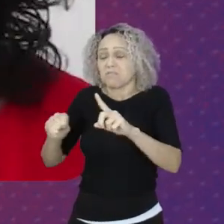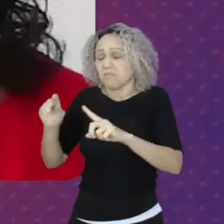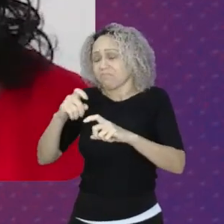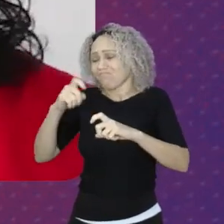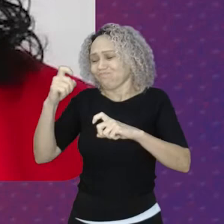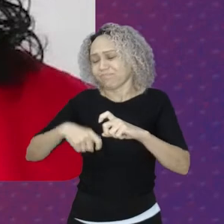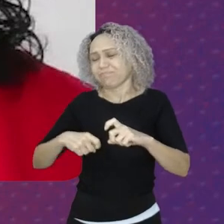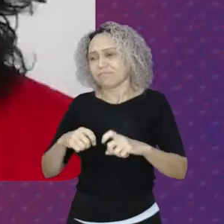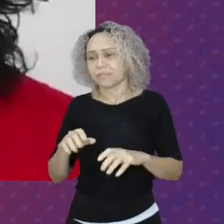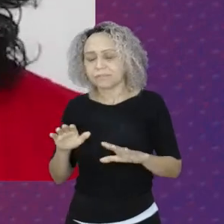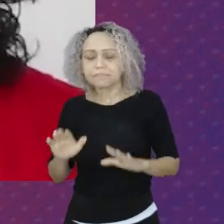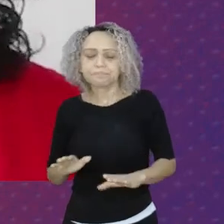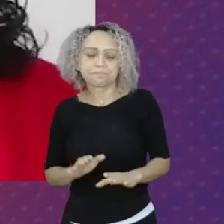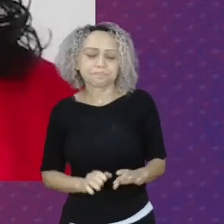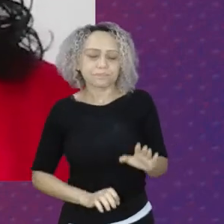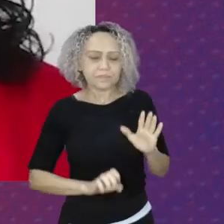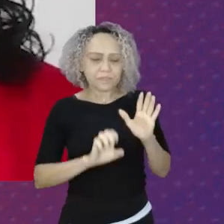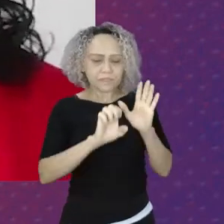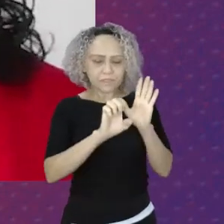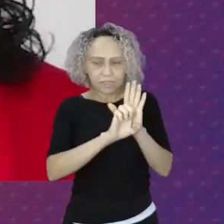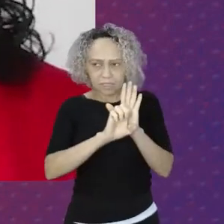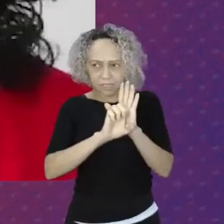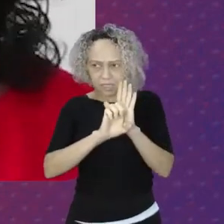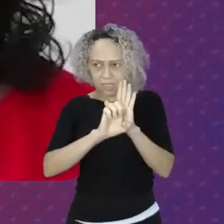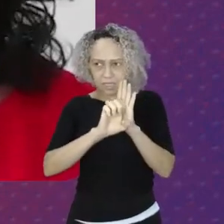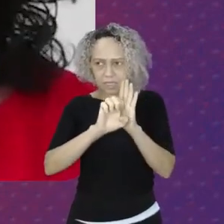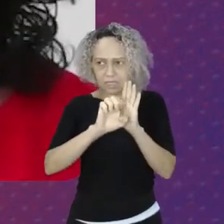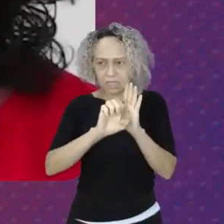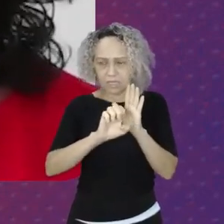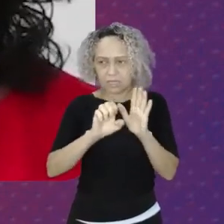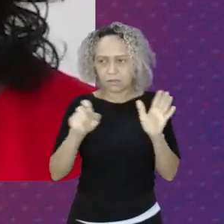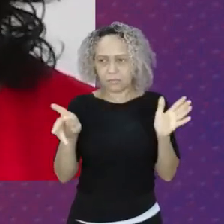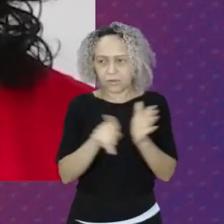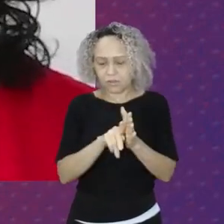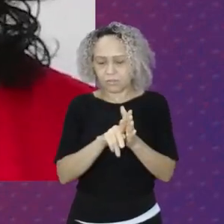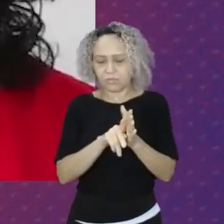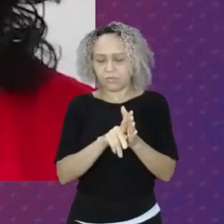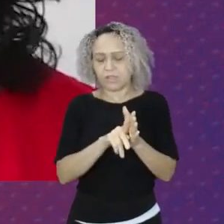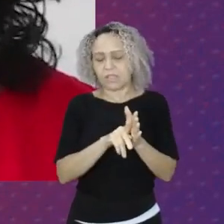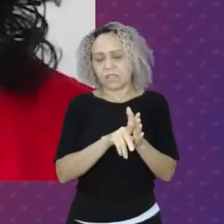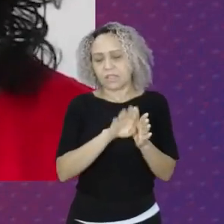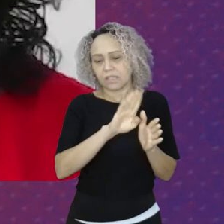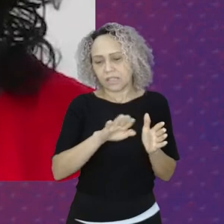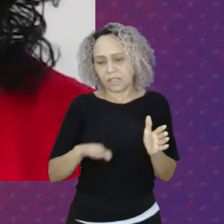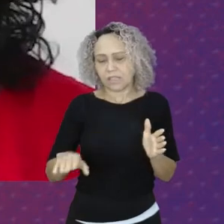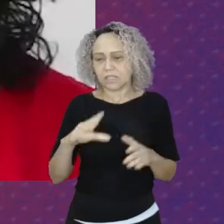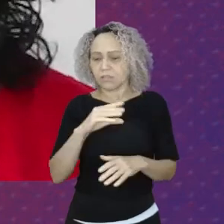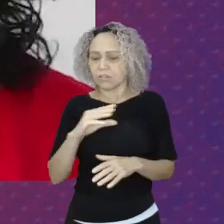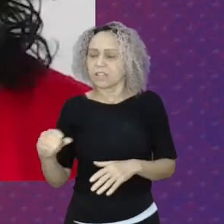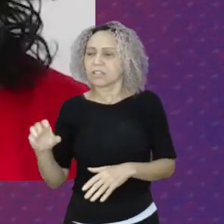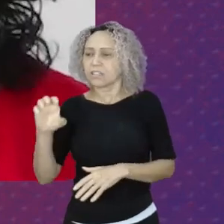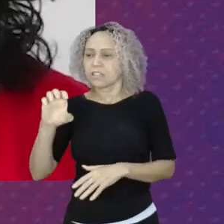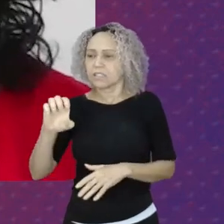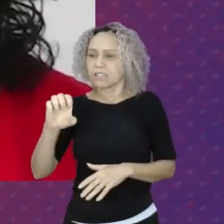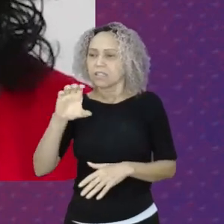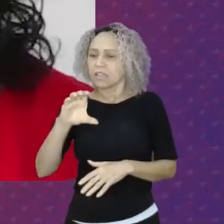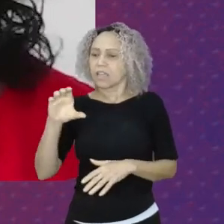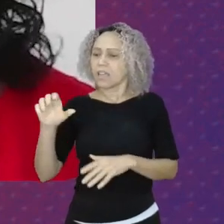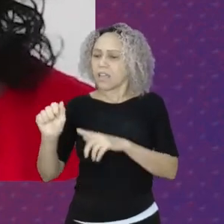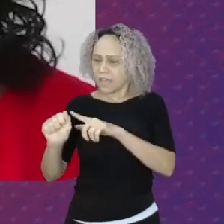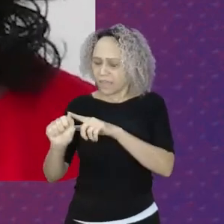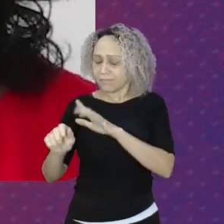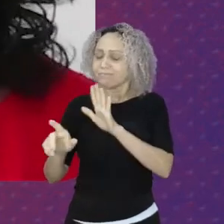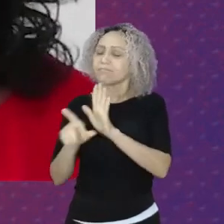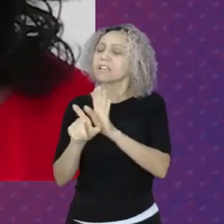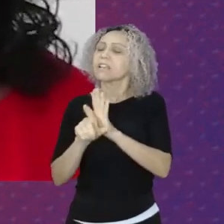da Criança e do Adolescente, ele estabelece, então, vários direitos, né? Os